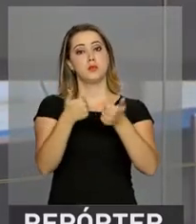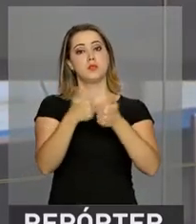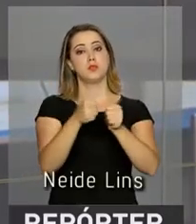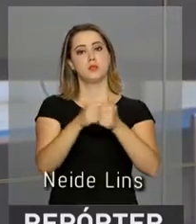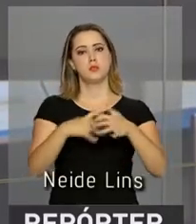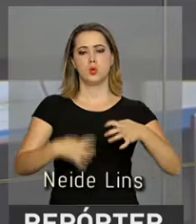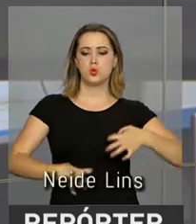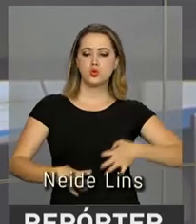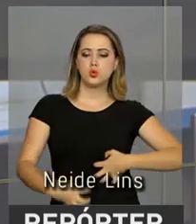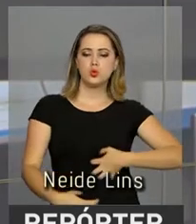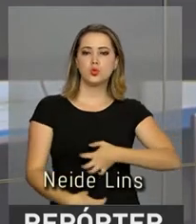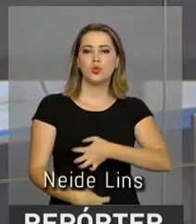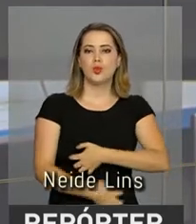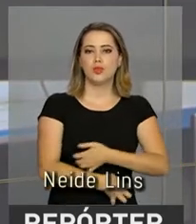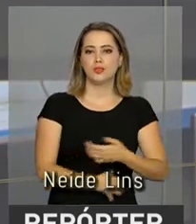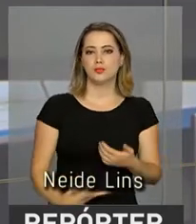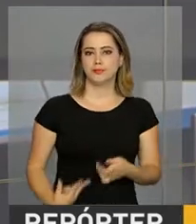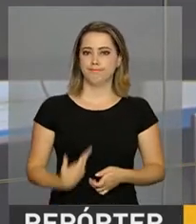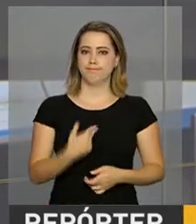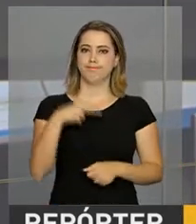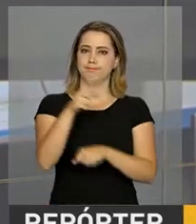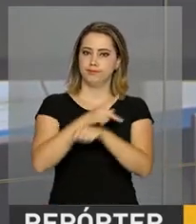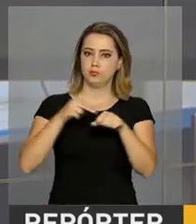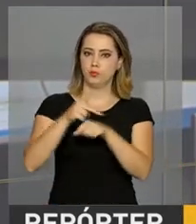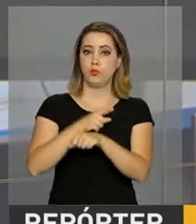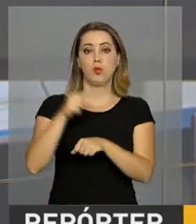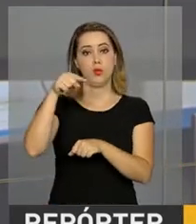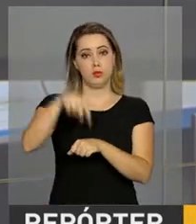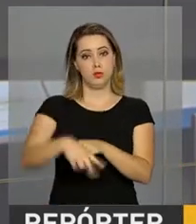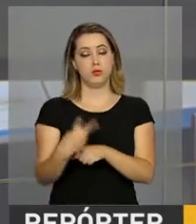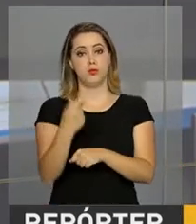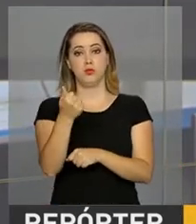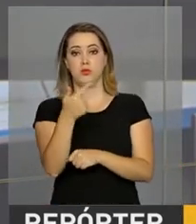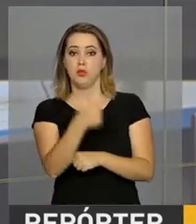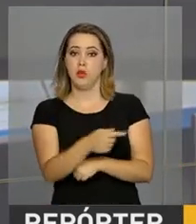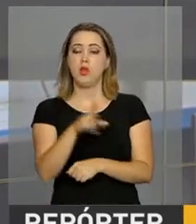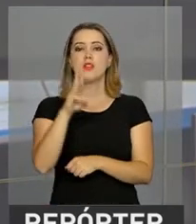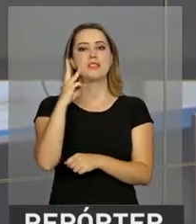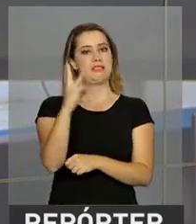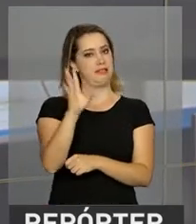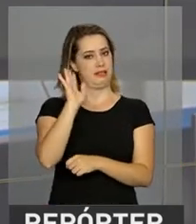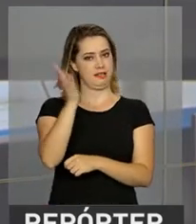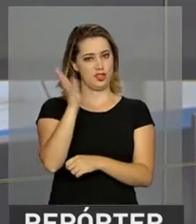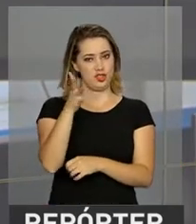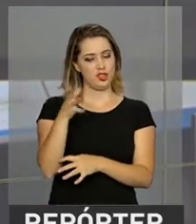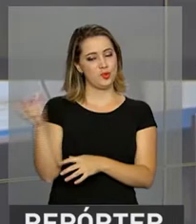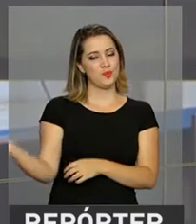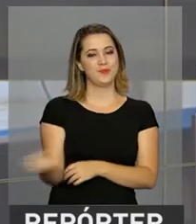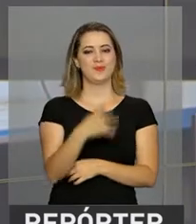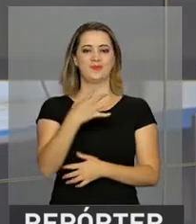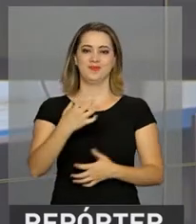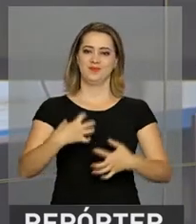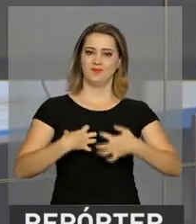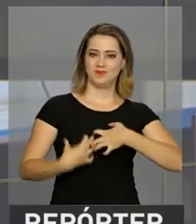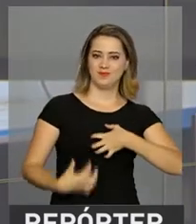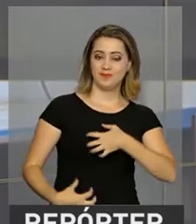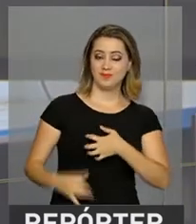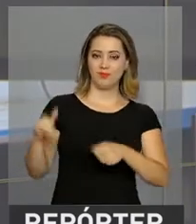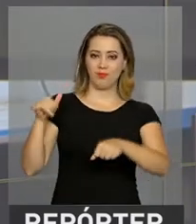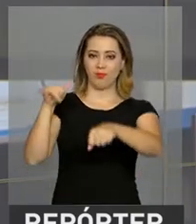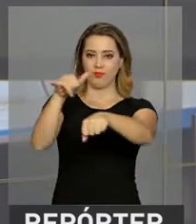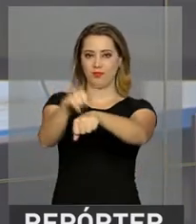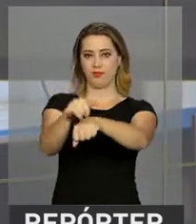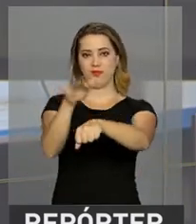no país. Só nestes primeiros dias de 2017, 3 brasileiros já receberam novos órgãos transportados pela